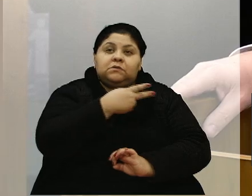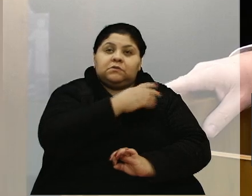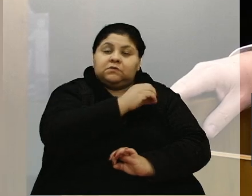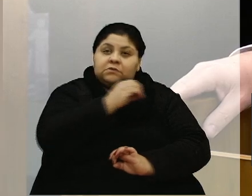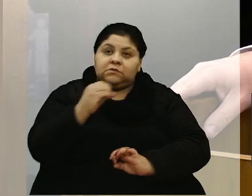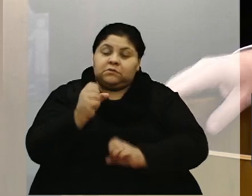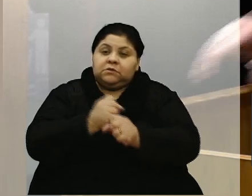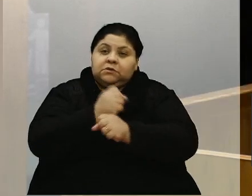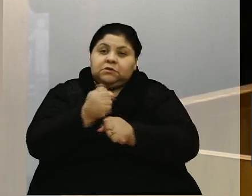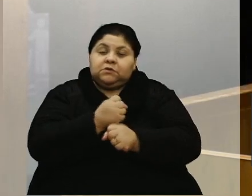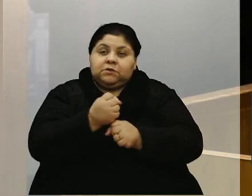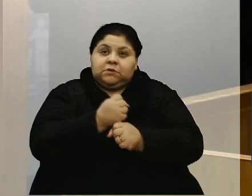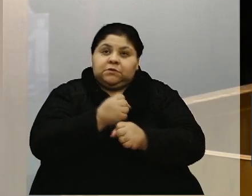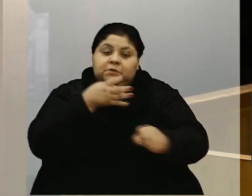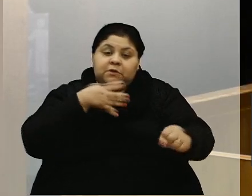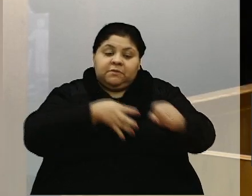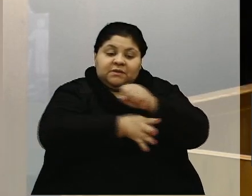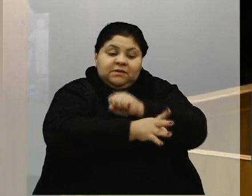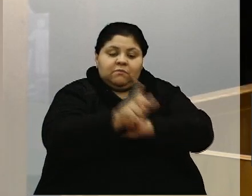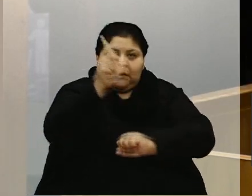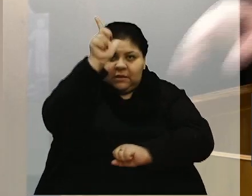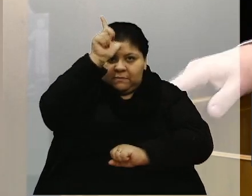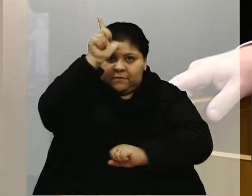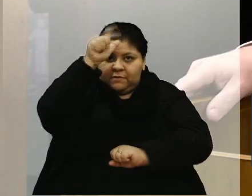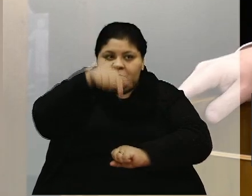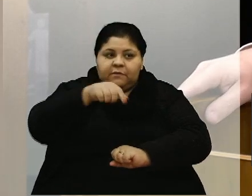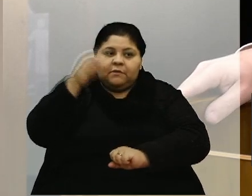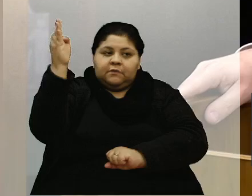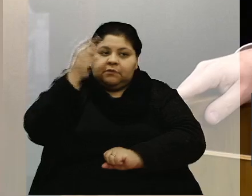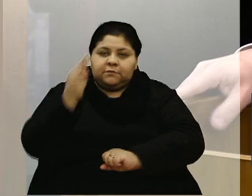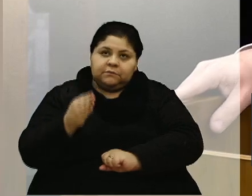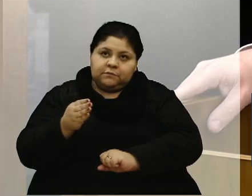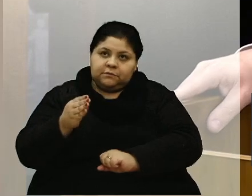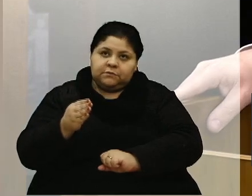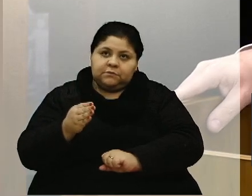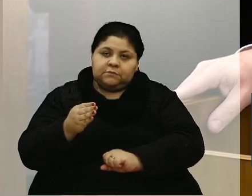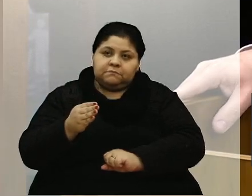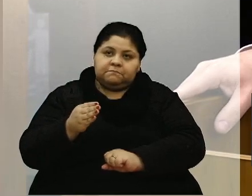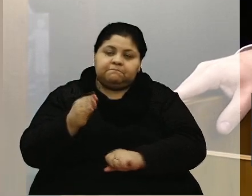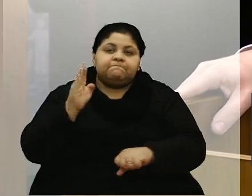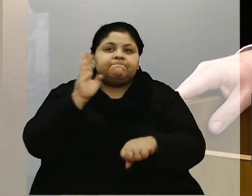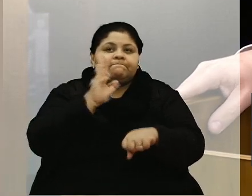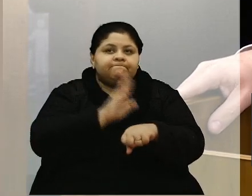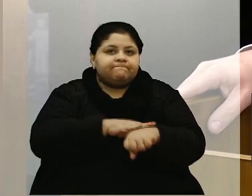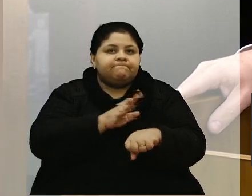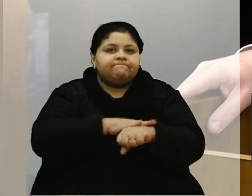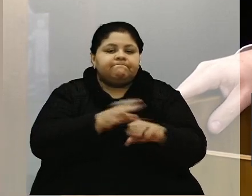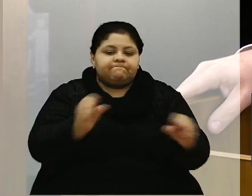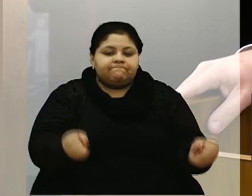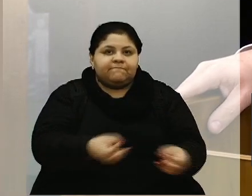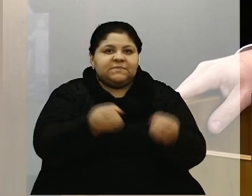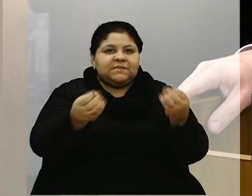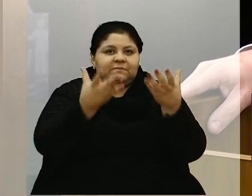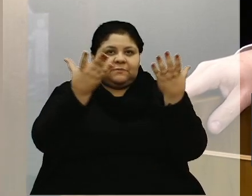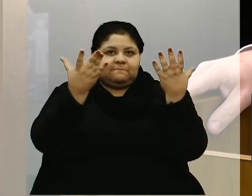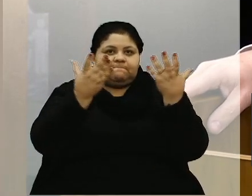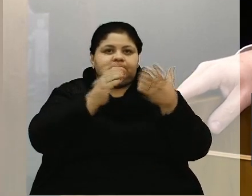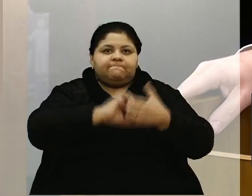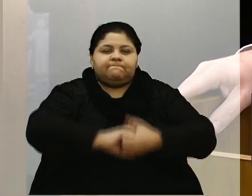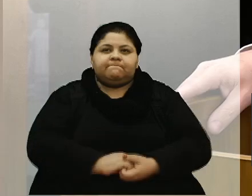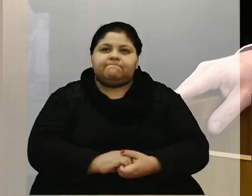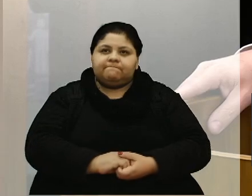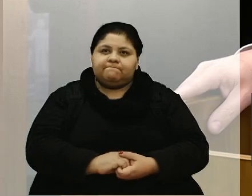alemã no Brasil, um momento realmente de celebração